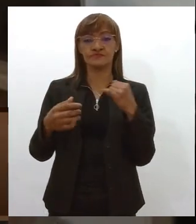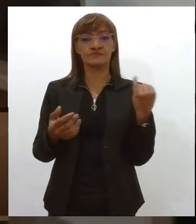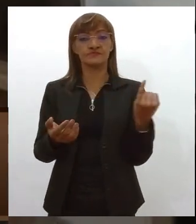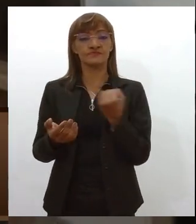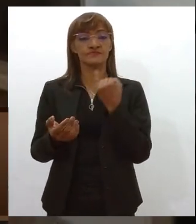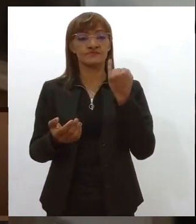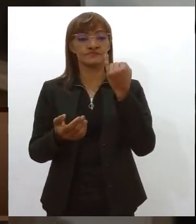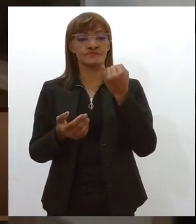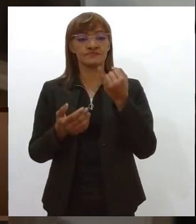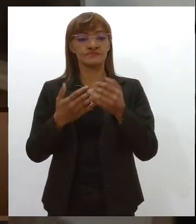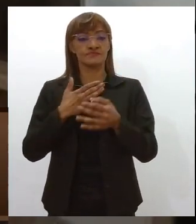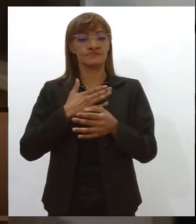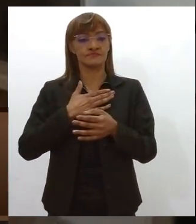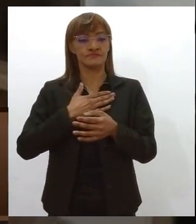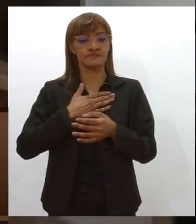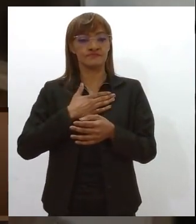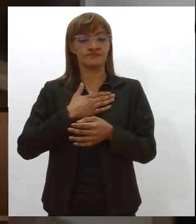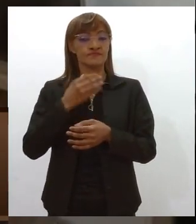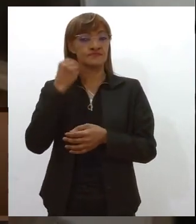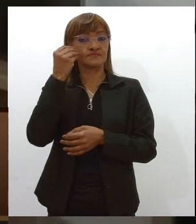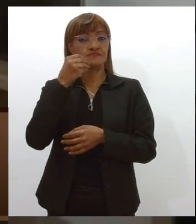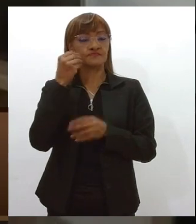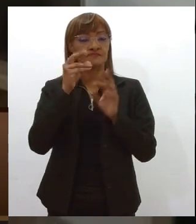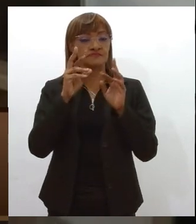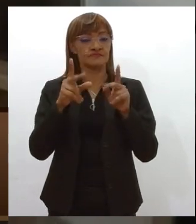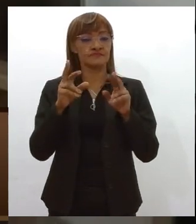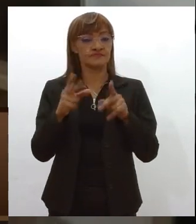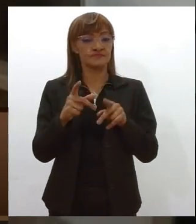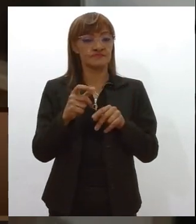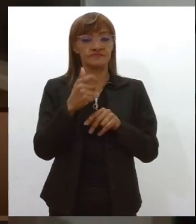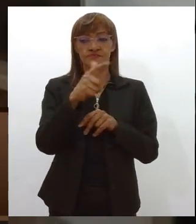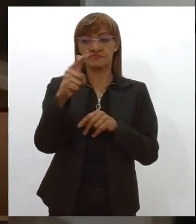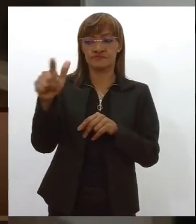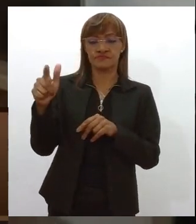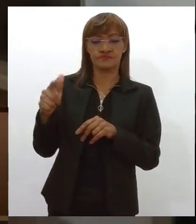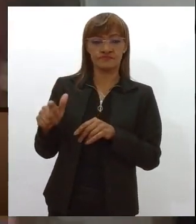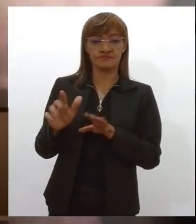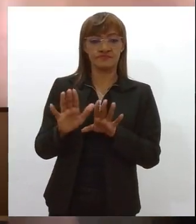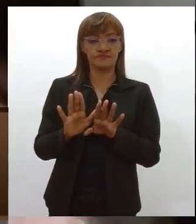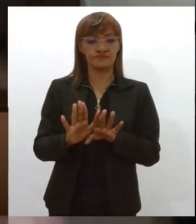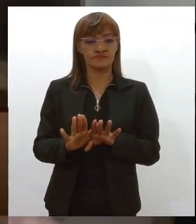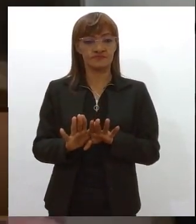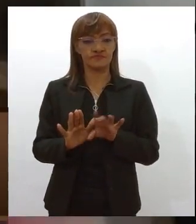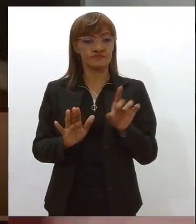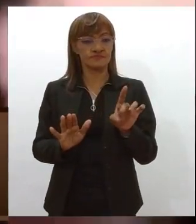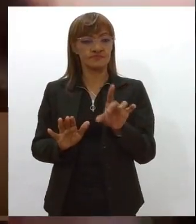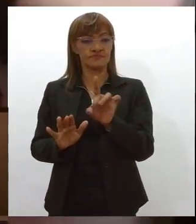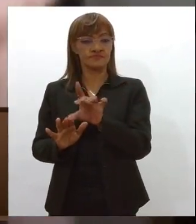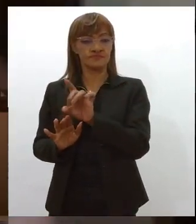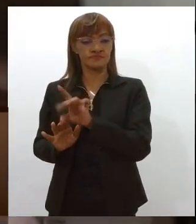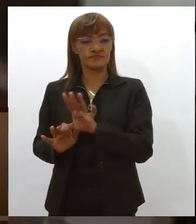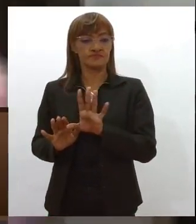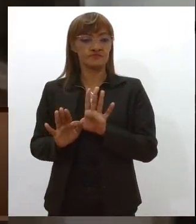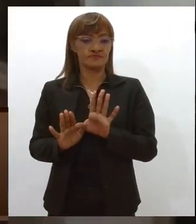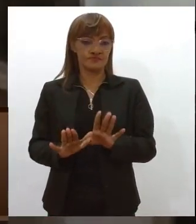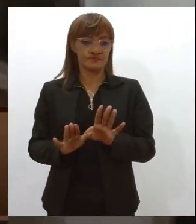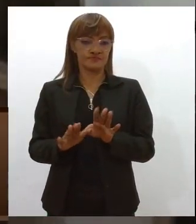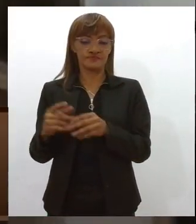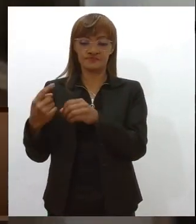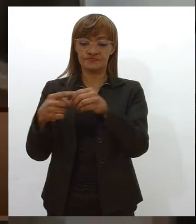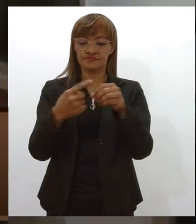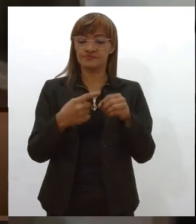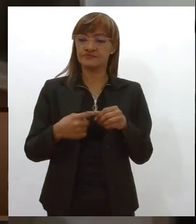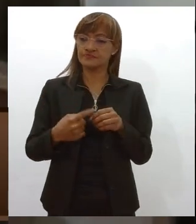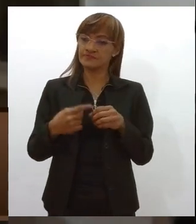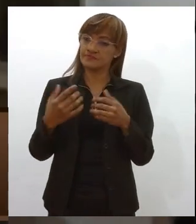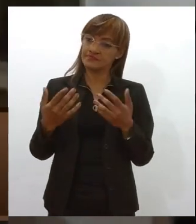é muito diferente da do vizinho, é diferente de quem vive em Aracaju, é diferente de quem vive em Cristiná, por exemplo, Poço Verde, Poço Redondo, Porto da Folha,